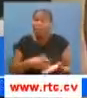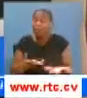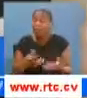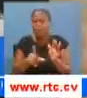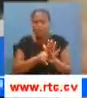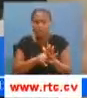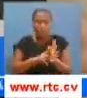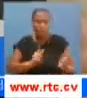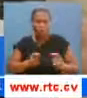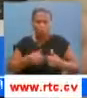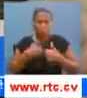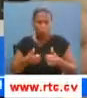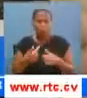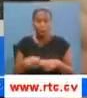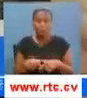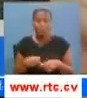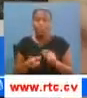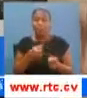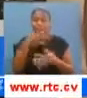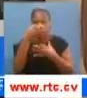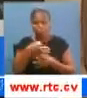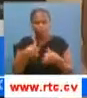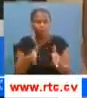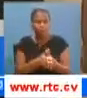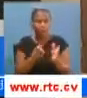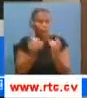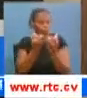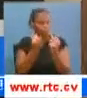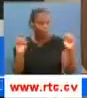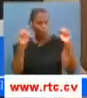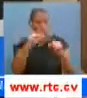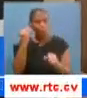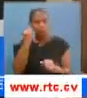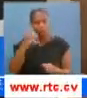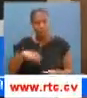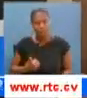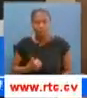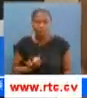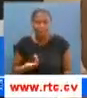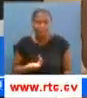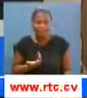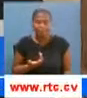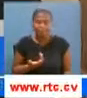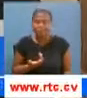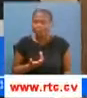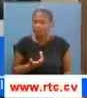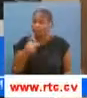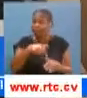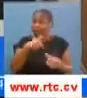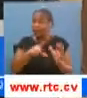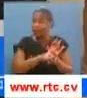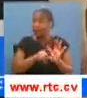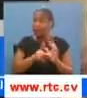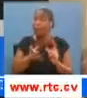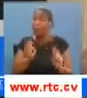boa lei orgânica que garante plena autonomia ao BCV. Na própria lei orgânica está lá